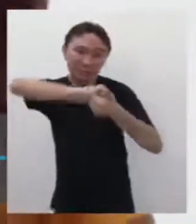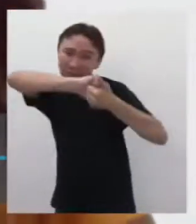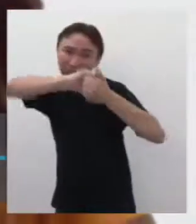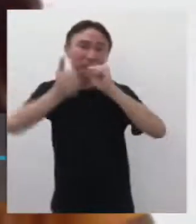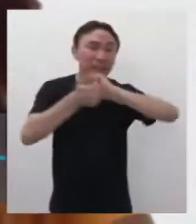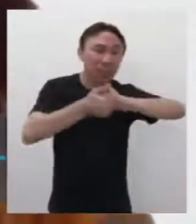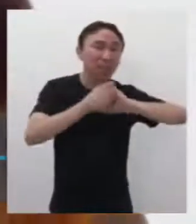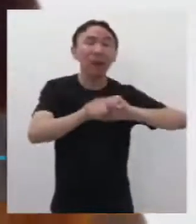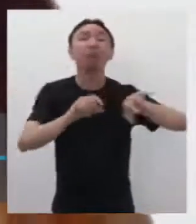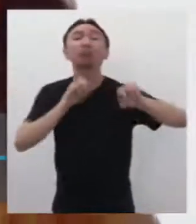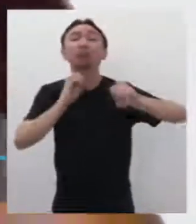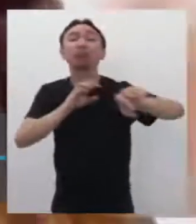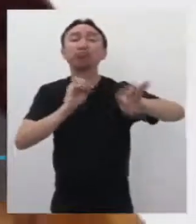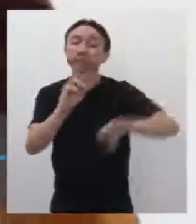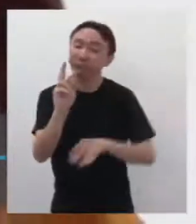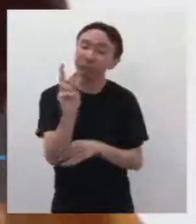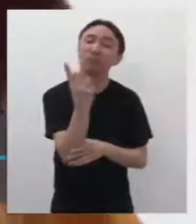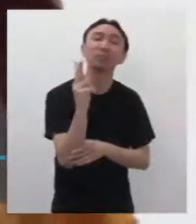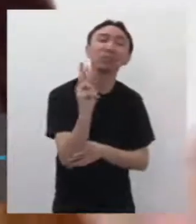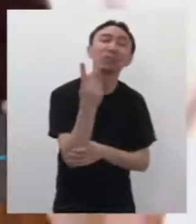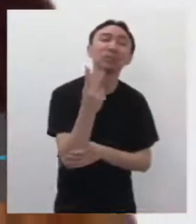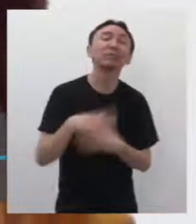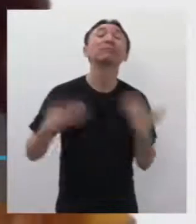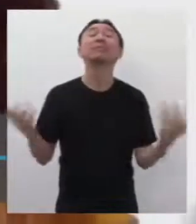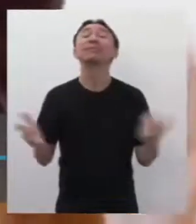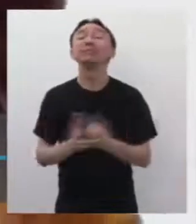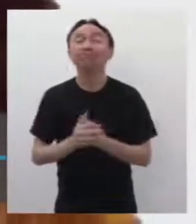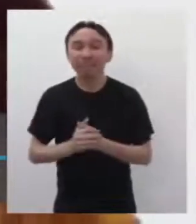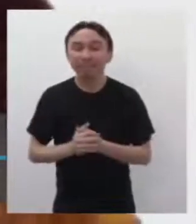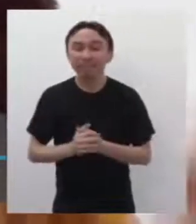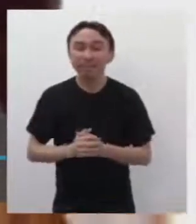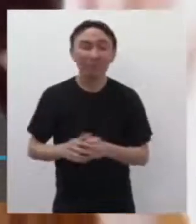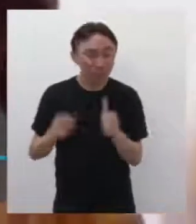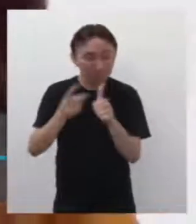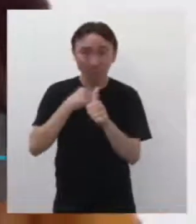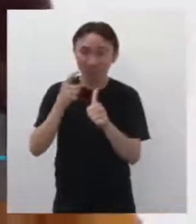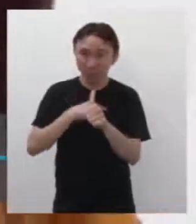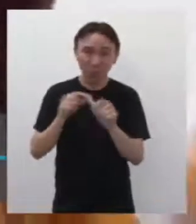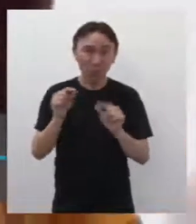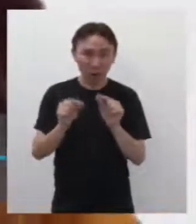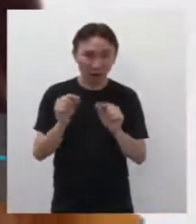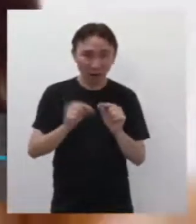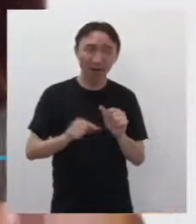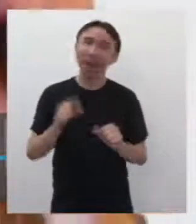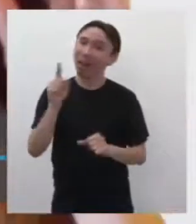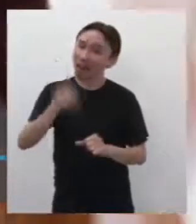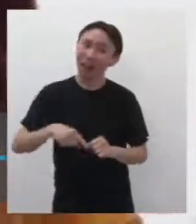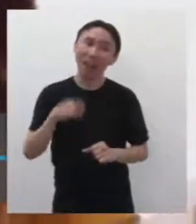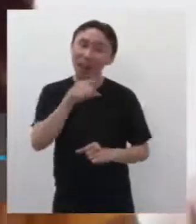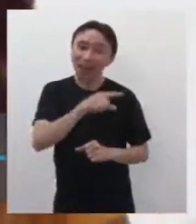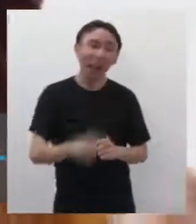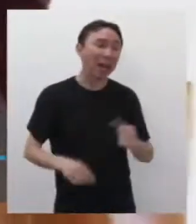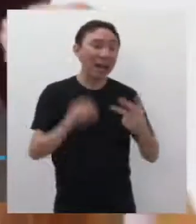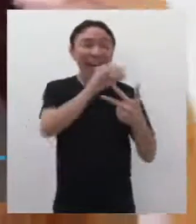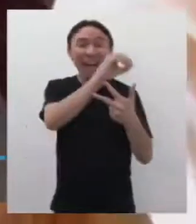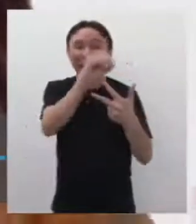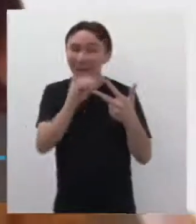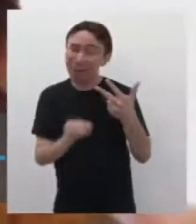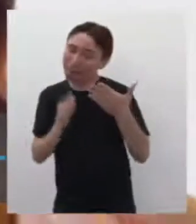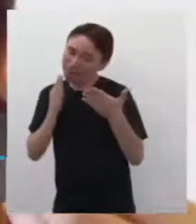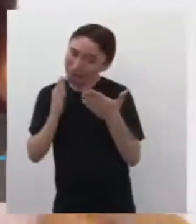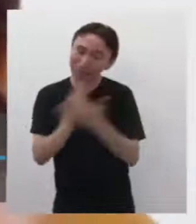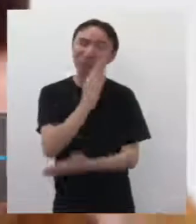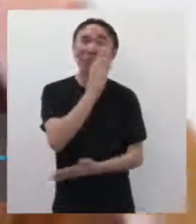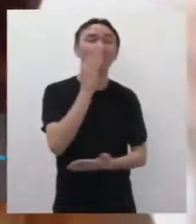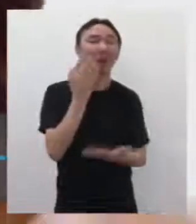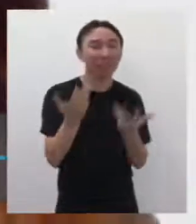que significa? Então, já a primeira coisa é para esse aluno clássico que quer conseguir o Enem e o professor que se preocupa